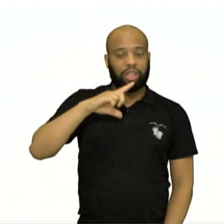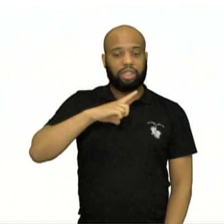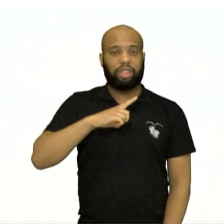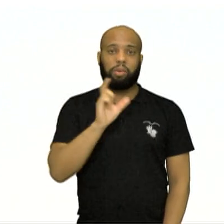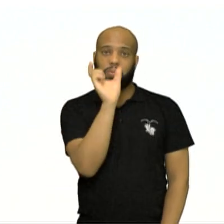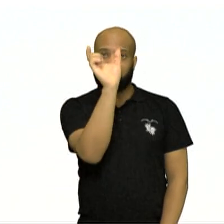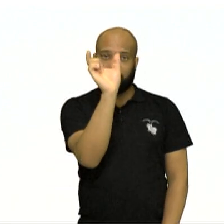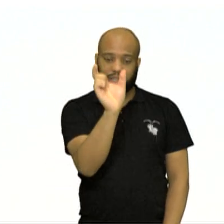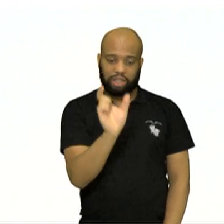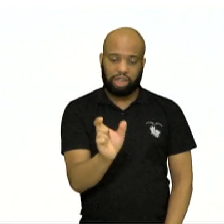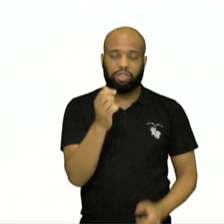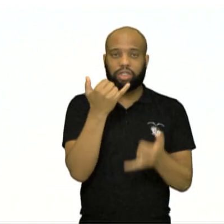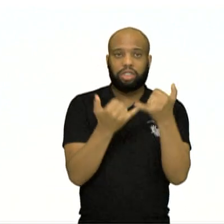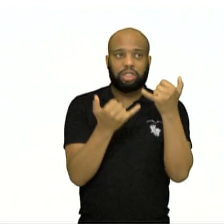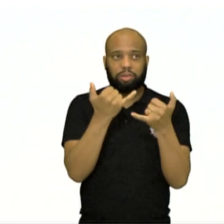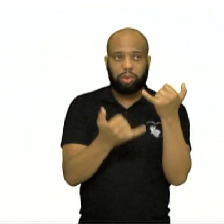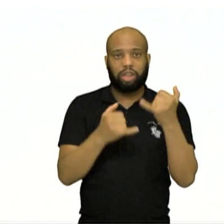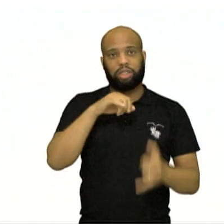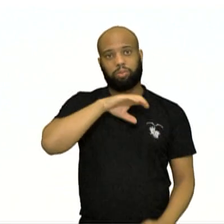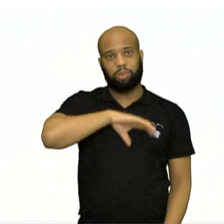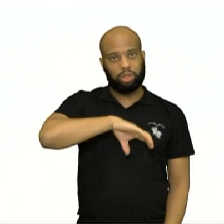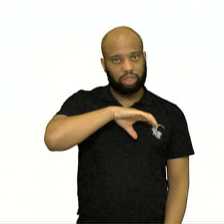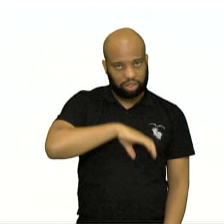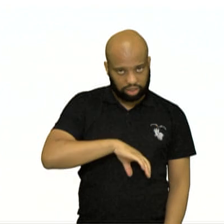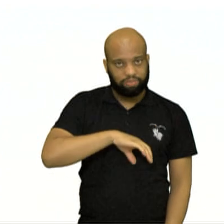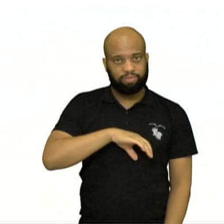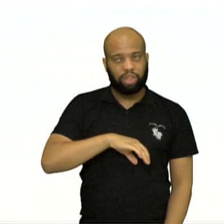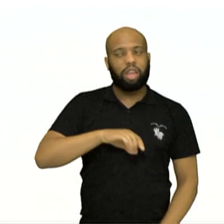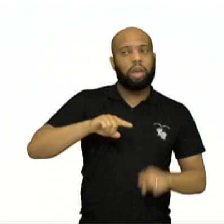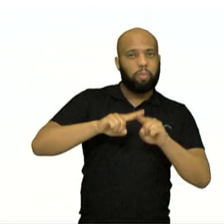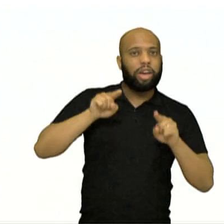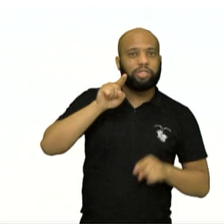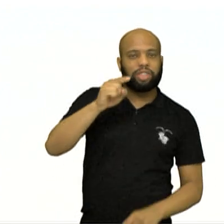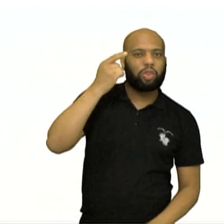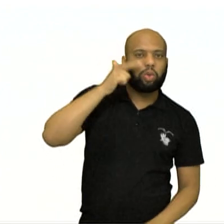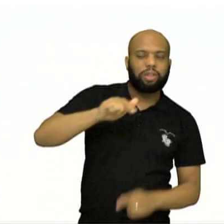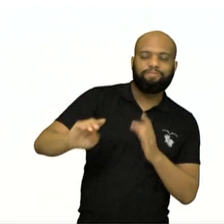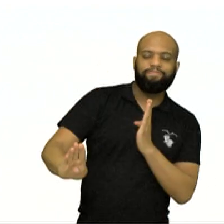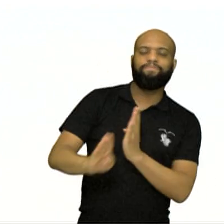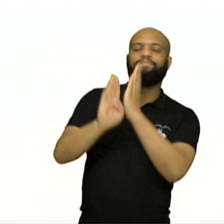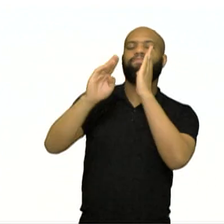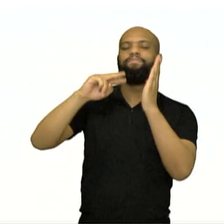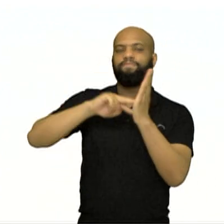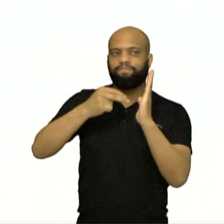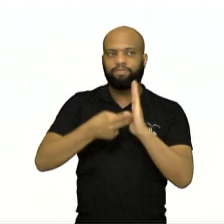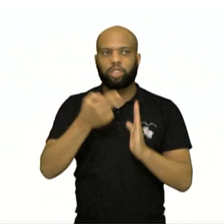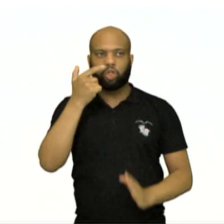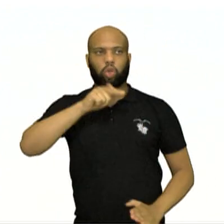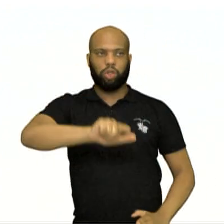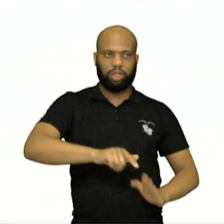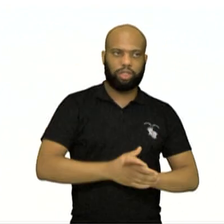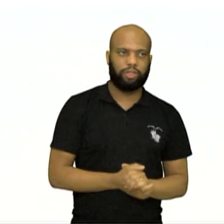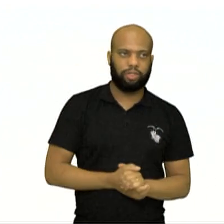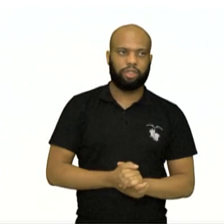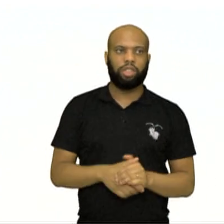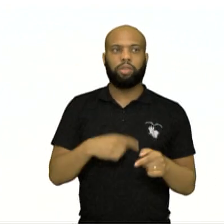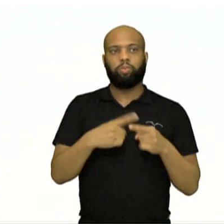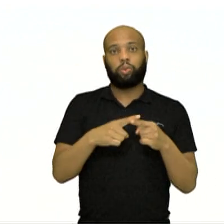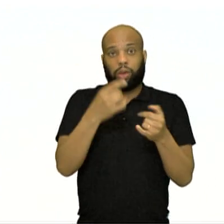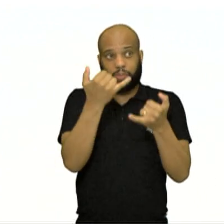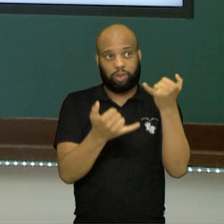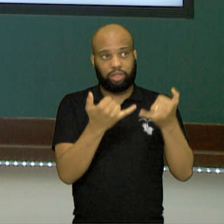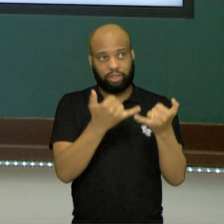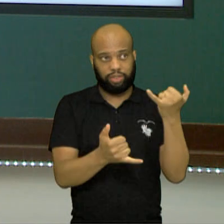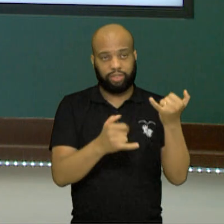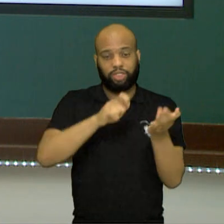cognatas ou transparent words, são palavras que transparecem o significado da língua inglesa para a língua portuguesa, porque são muito